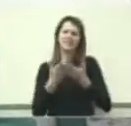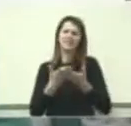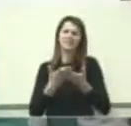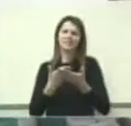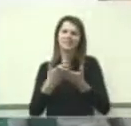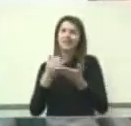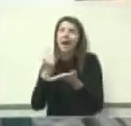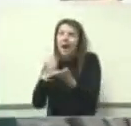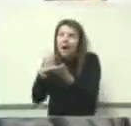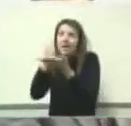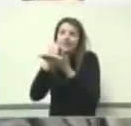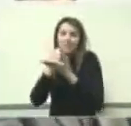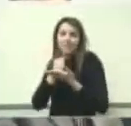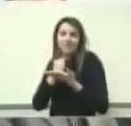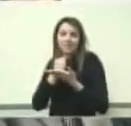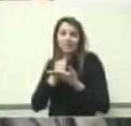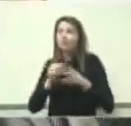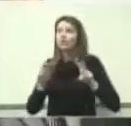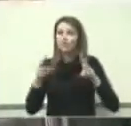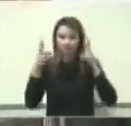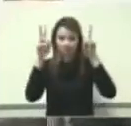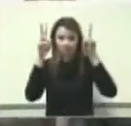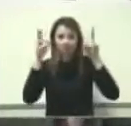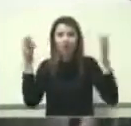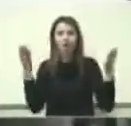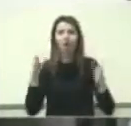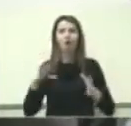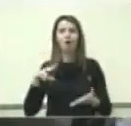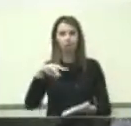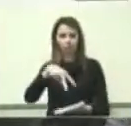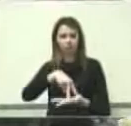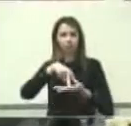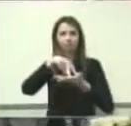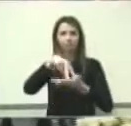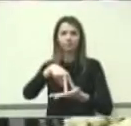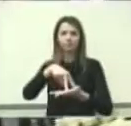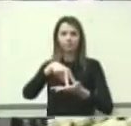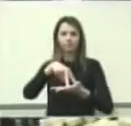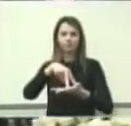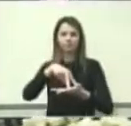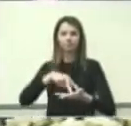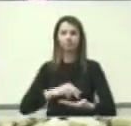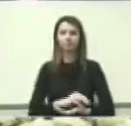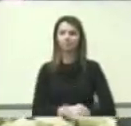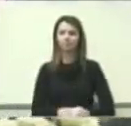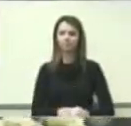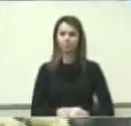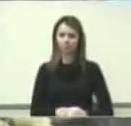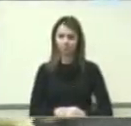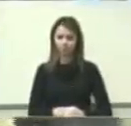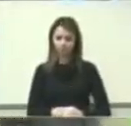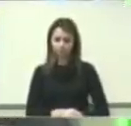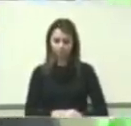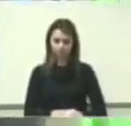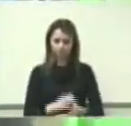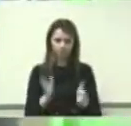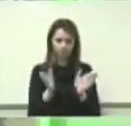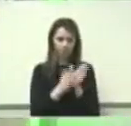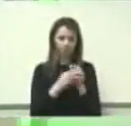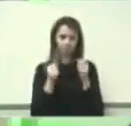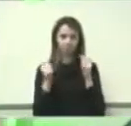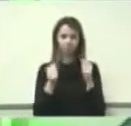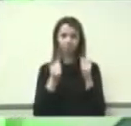seguro para vencer as tempestades Então vamos supor de pé nessa noite aleluia aleluia